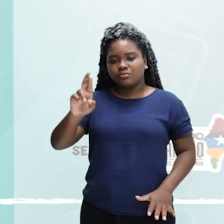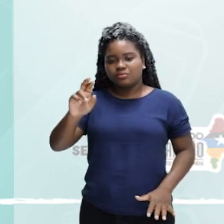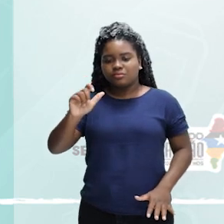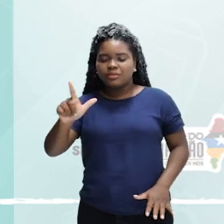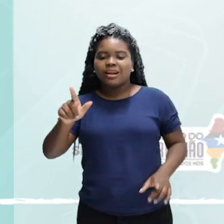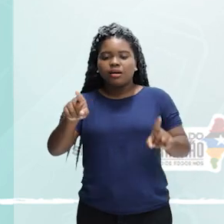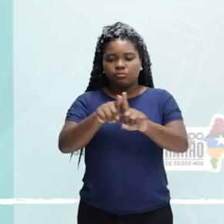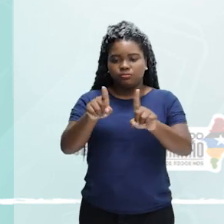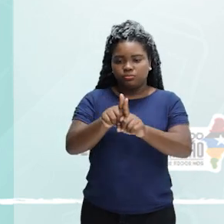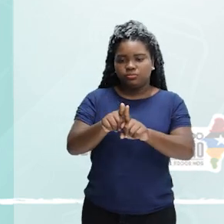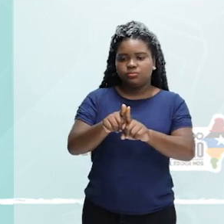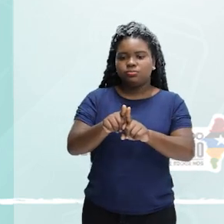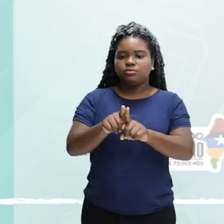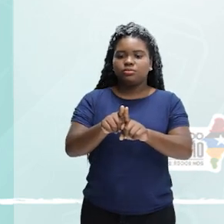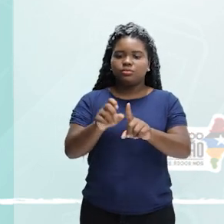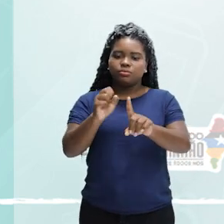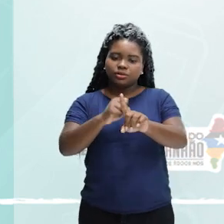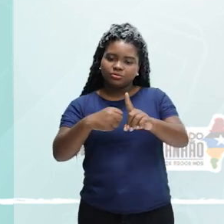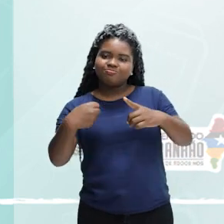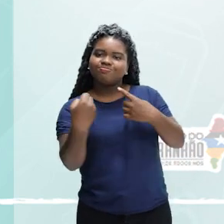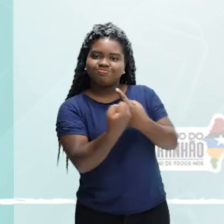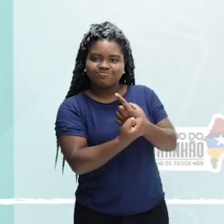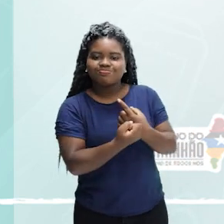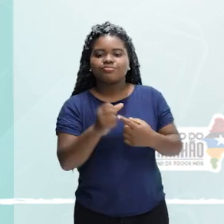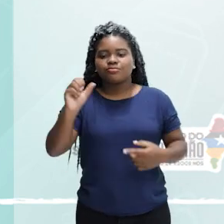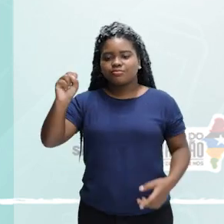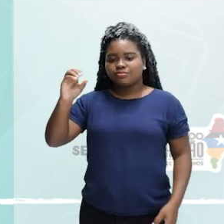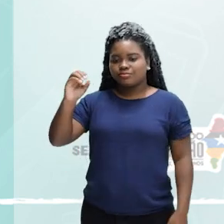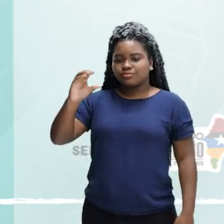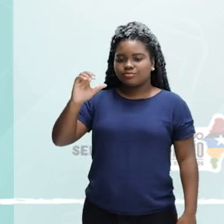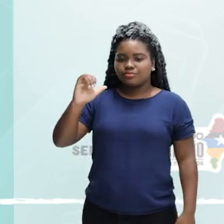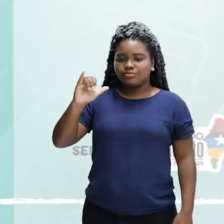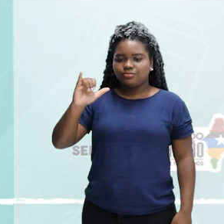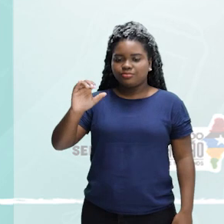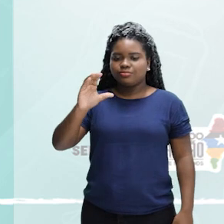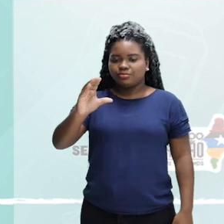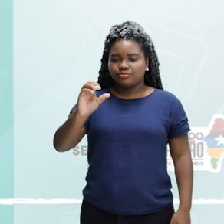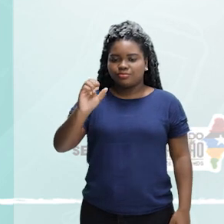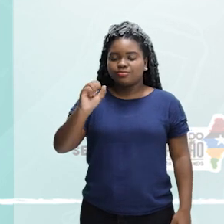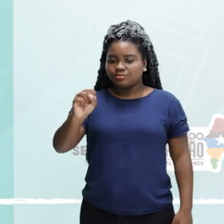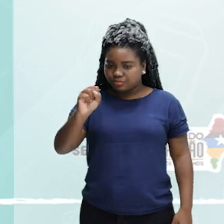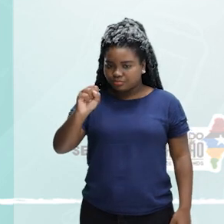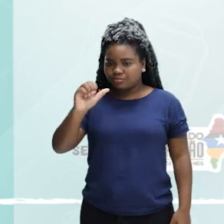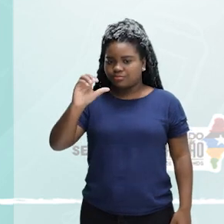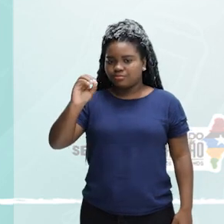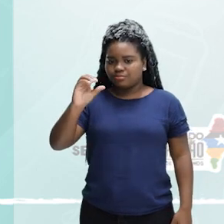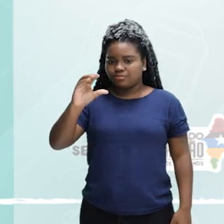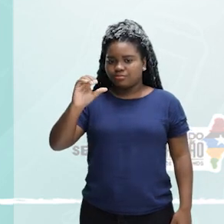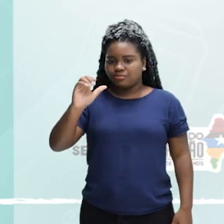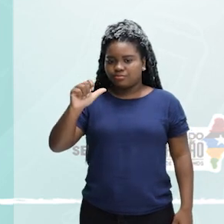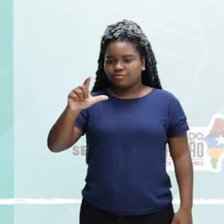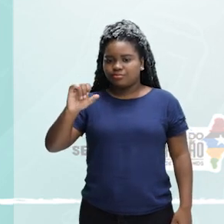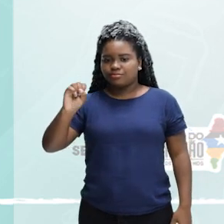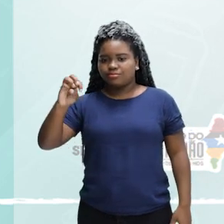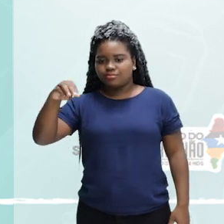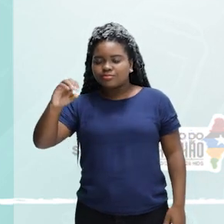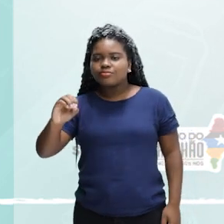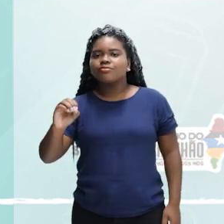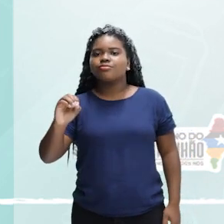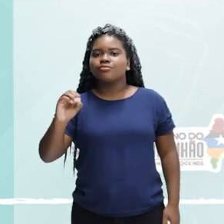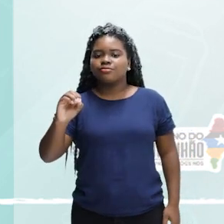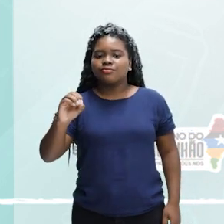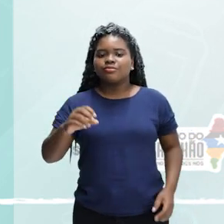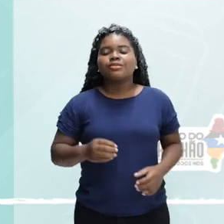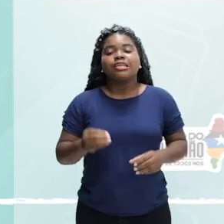ok? Então, grande parte dos teóricos, eles têm como visão o liberalismo, outra parte tem o socialismo dentro